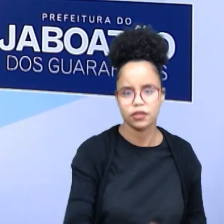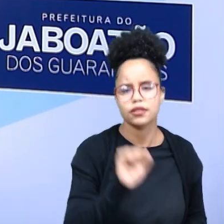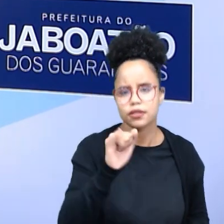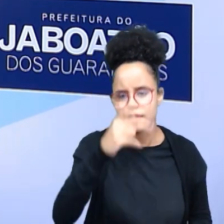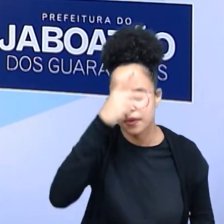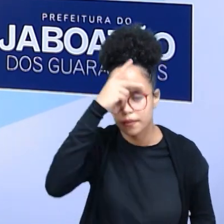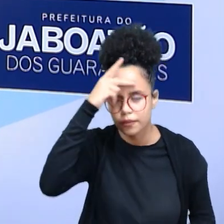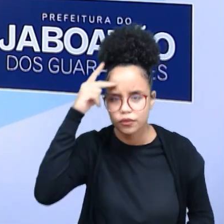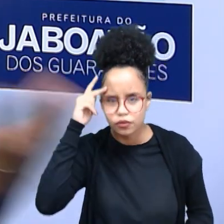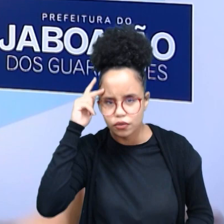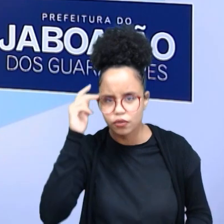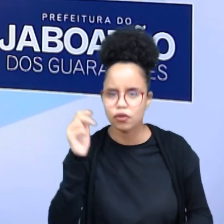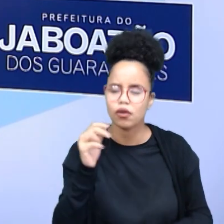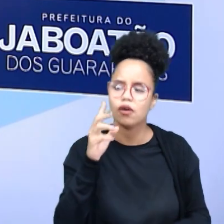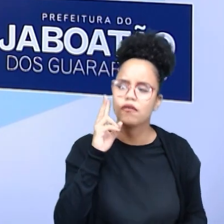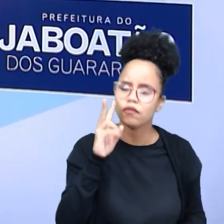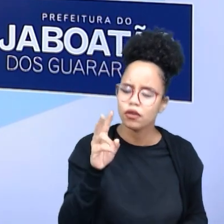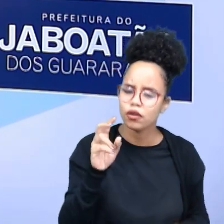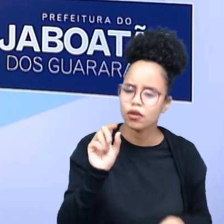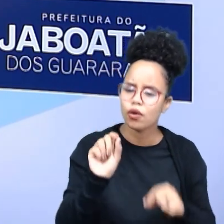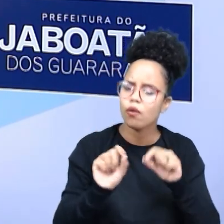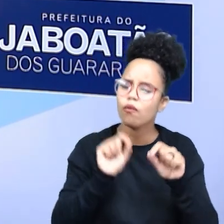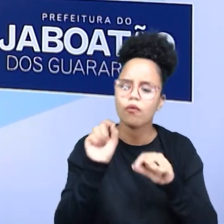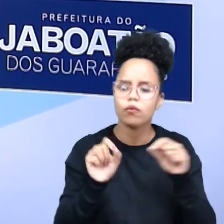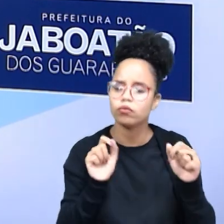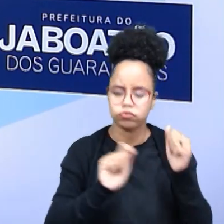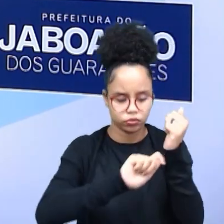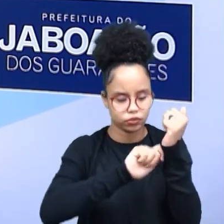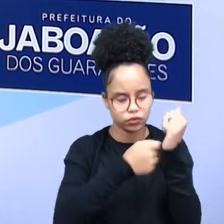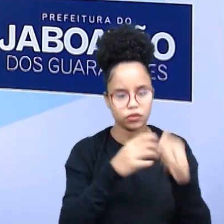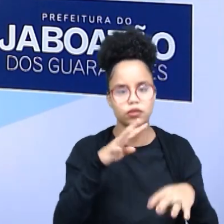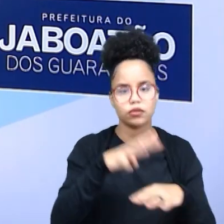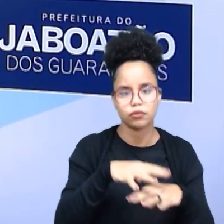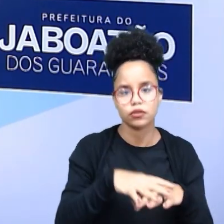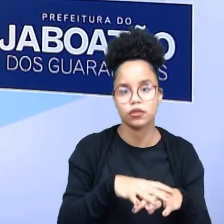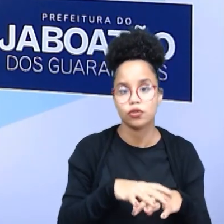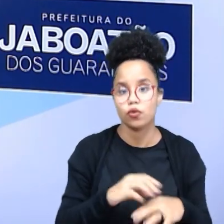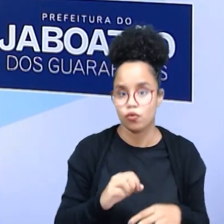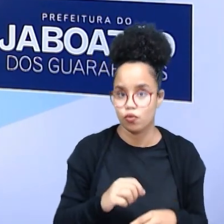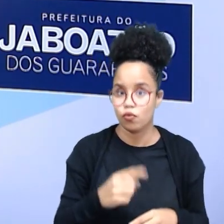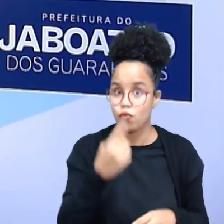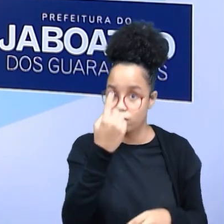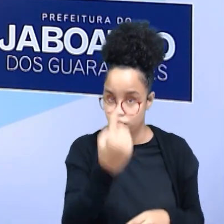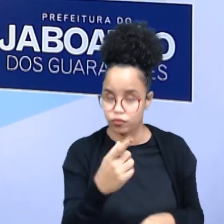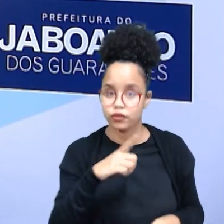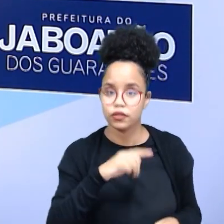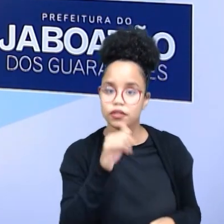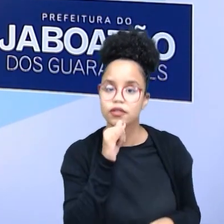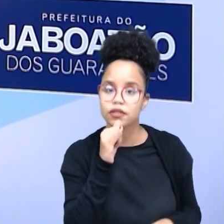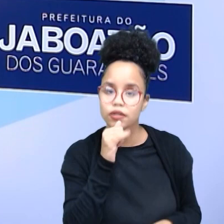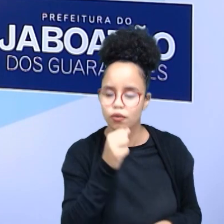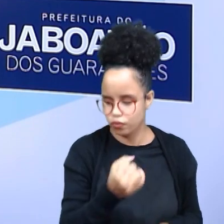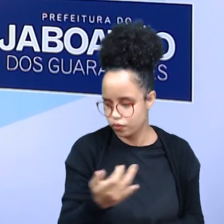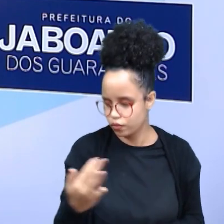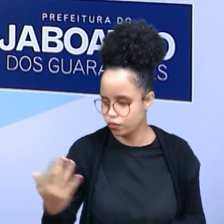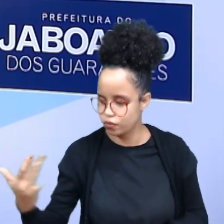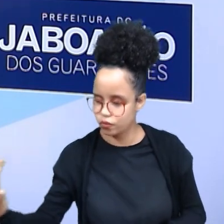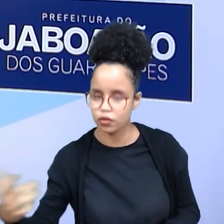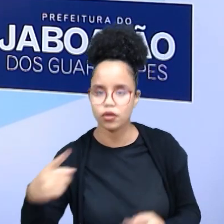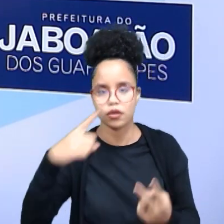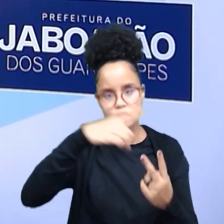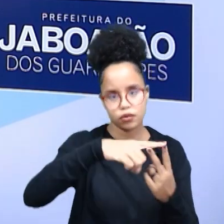se alguém descobrir um desses aninhos mas não matemática onde um deles é você encontrar uma lógica para essas casas decimais de Pi